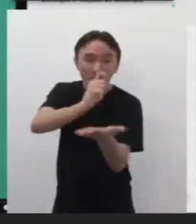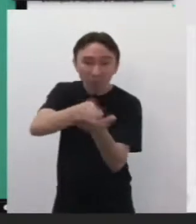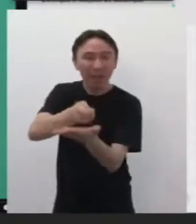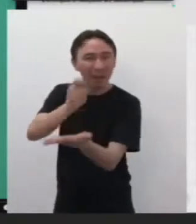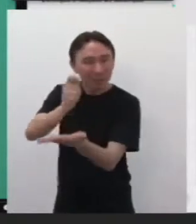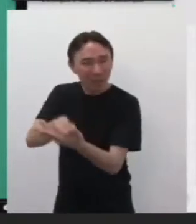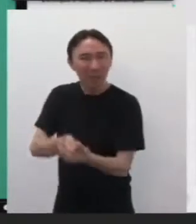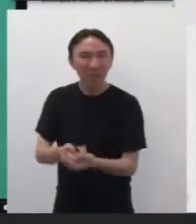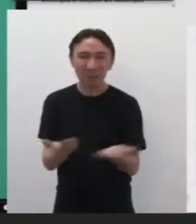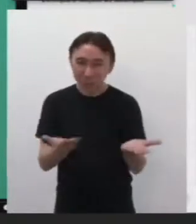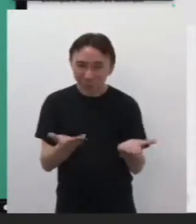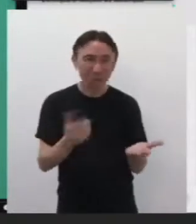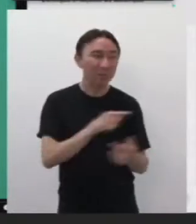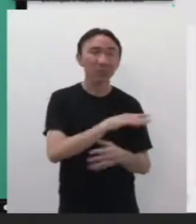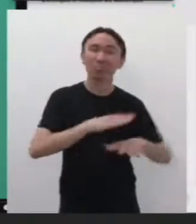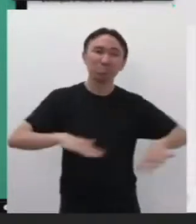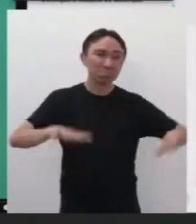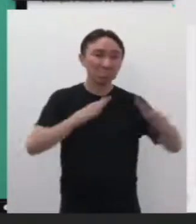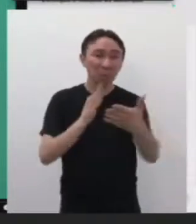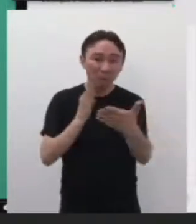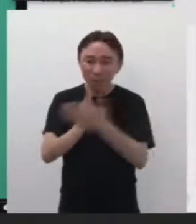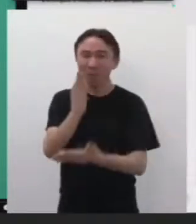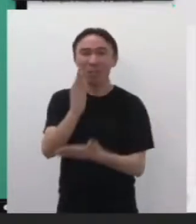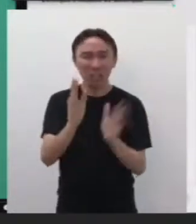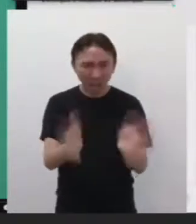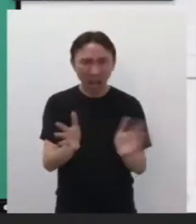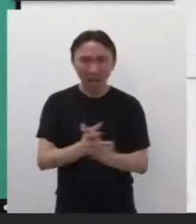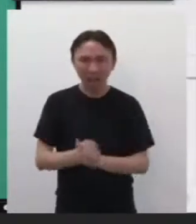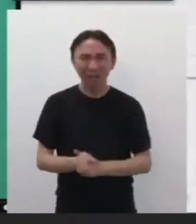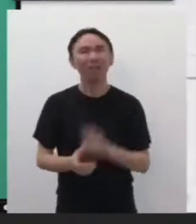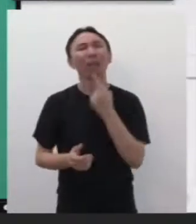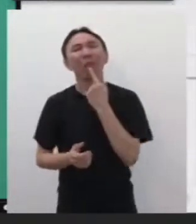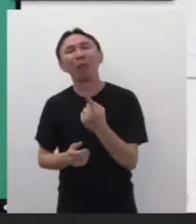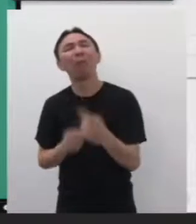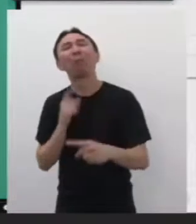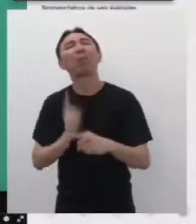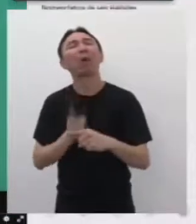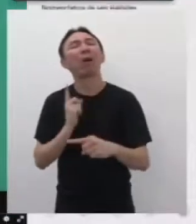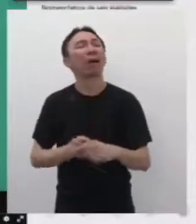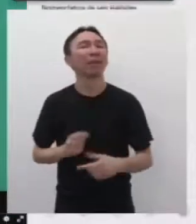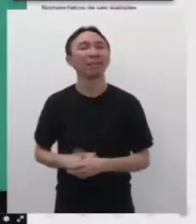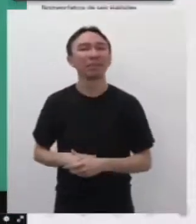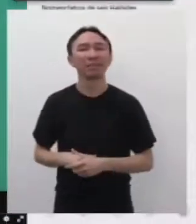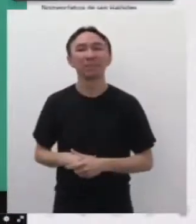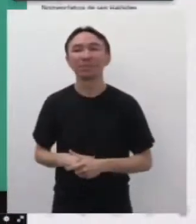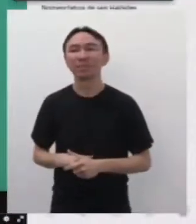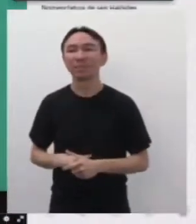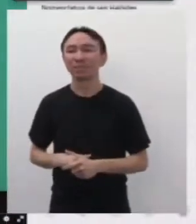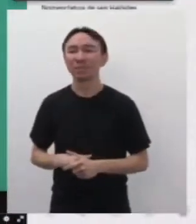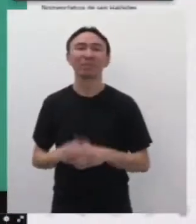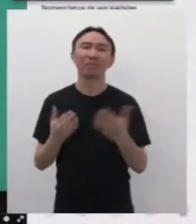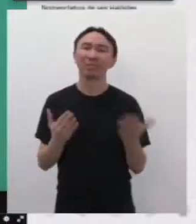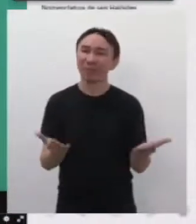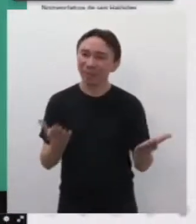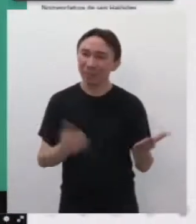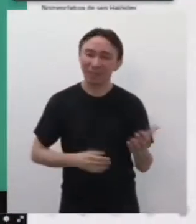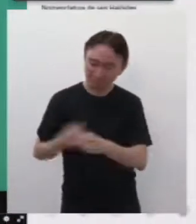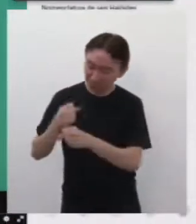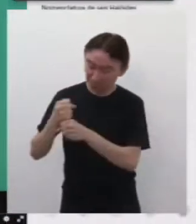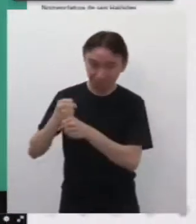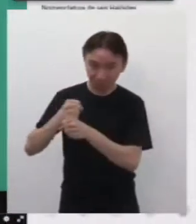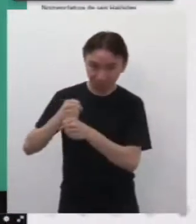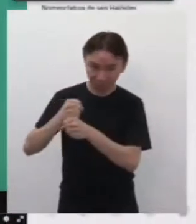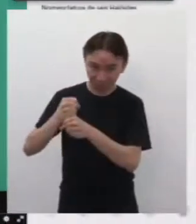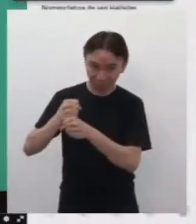validado todos os dias, por que eu disse isso e por que eu falo isso com tanta certeza? Né? Porque ao longo desses 9